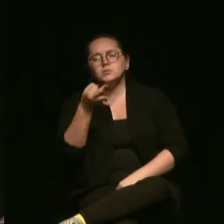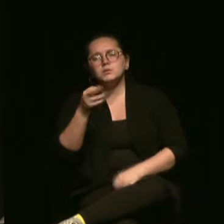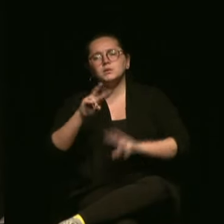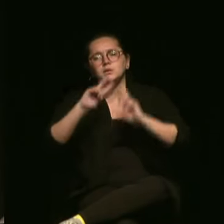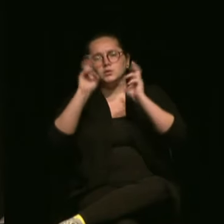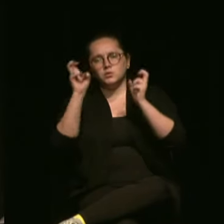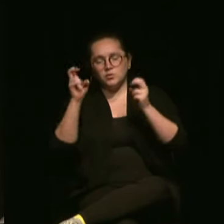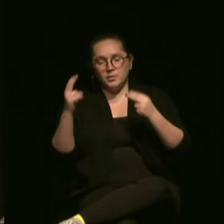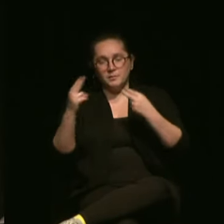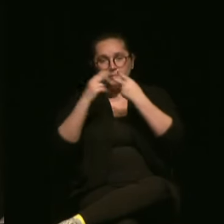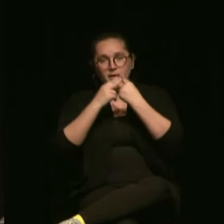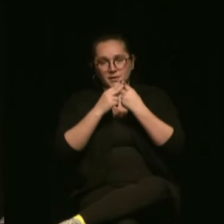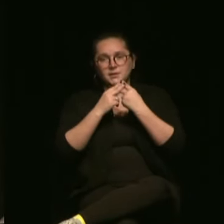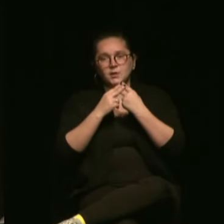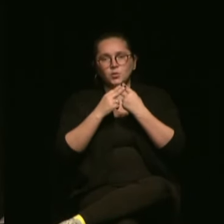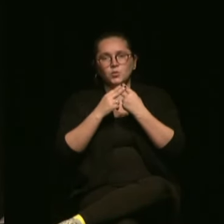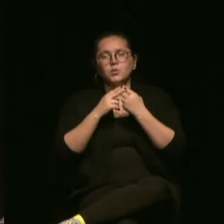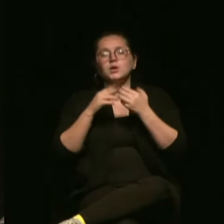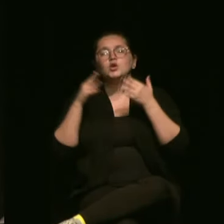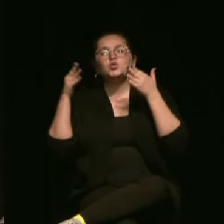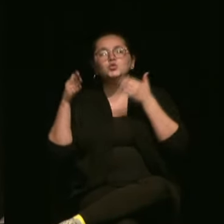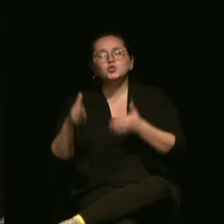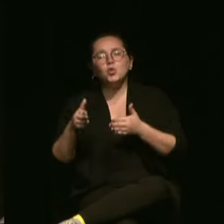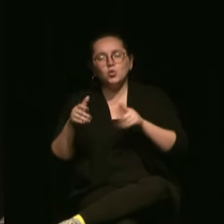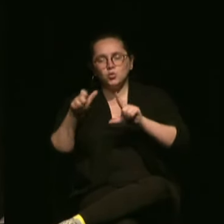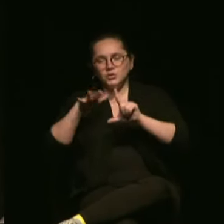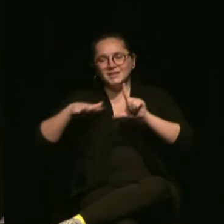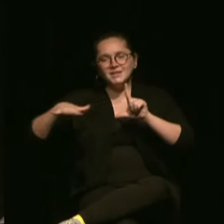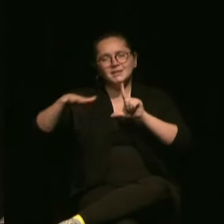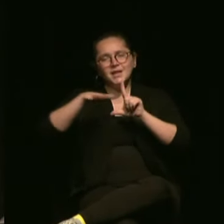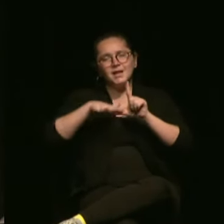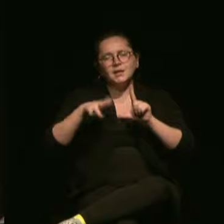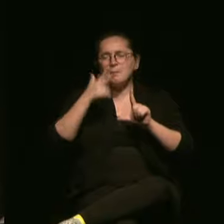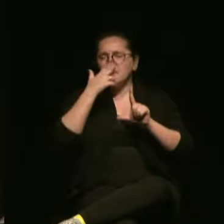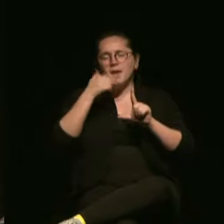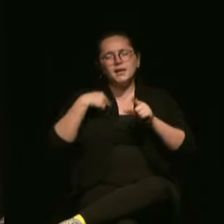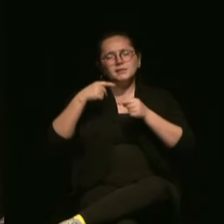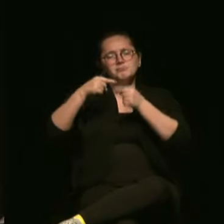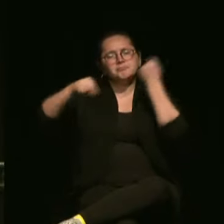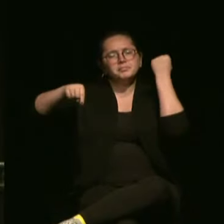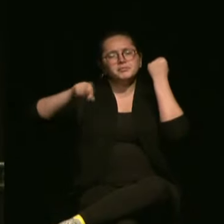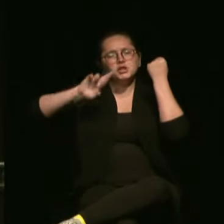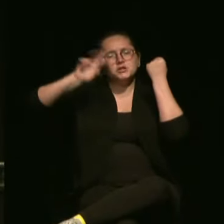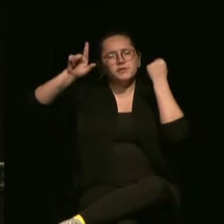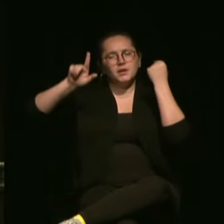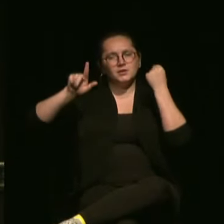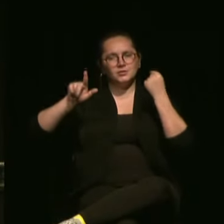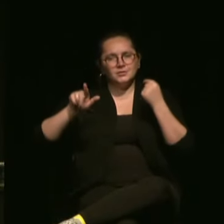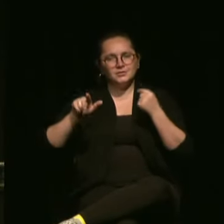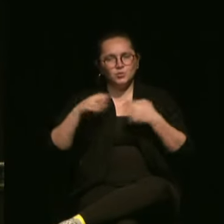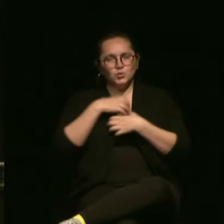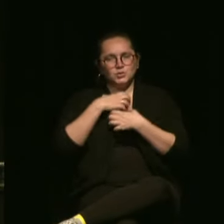prisão, dispositivo de jogo de cena, que me parece fora da ordem das obras.